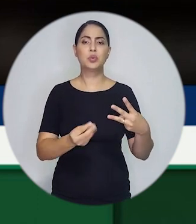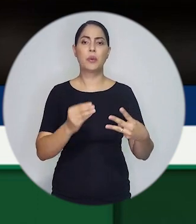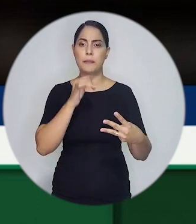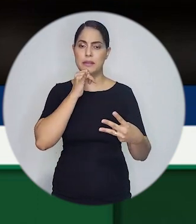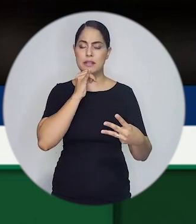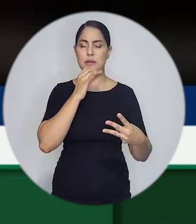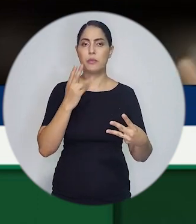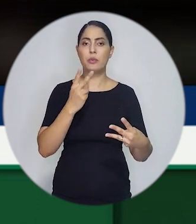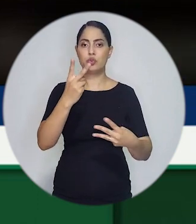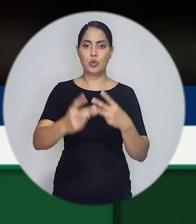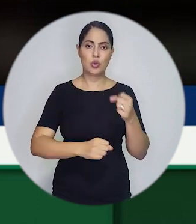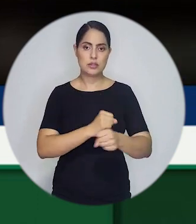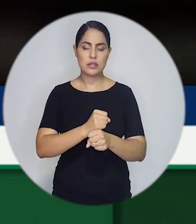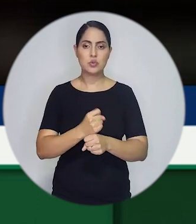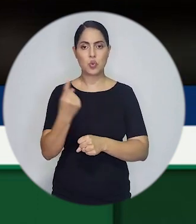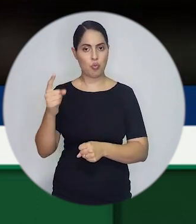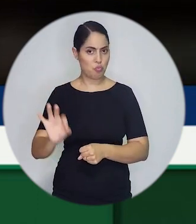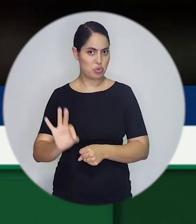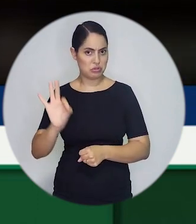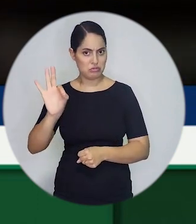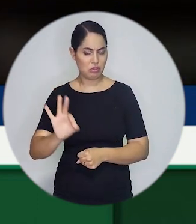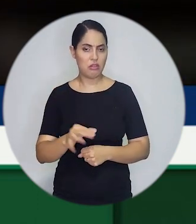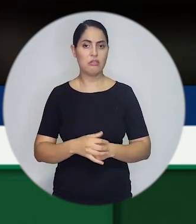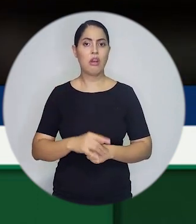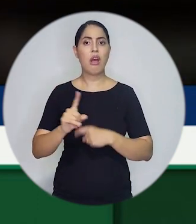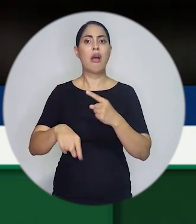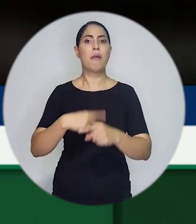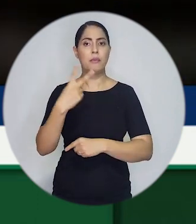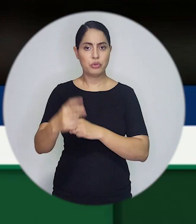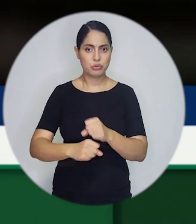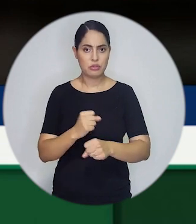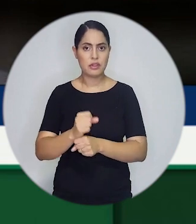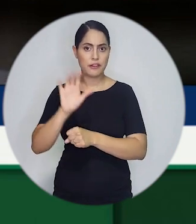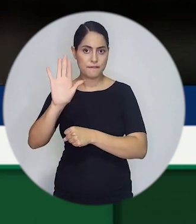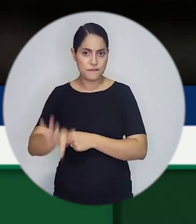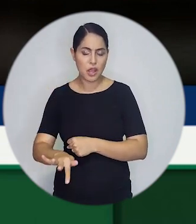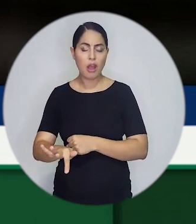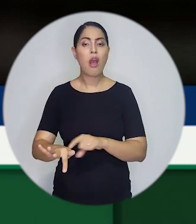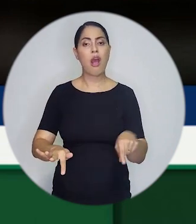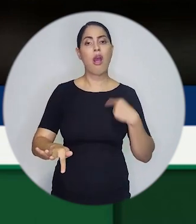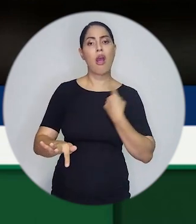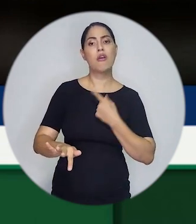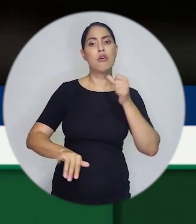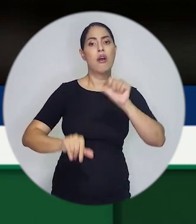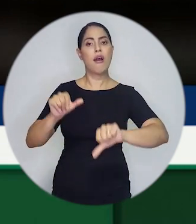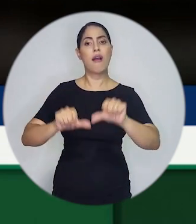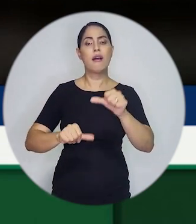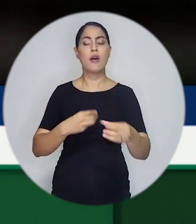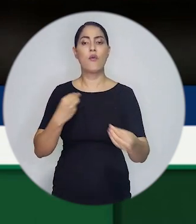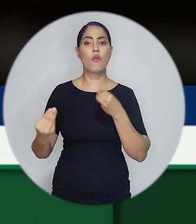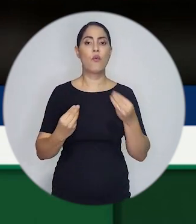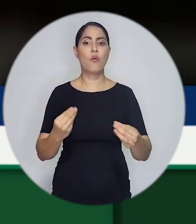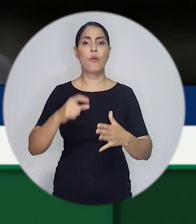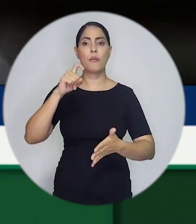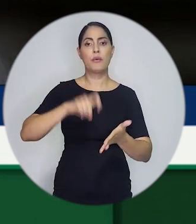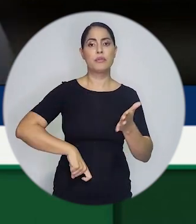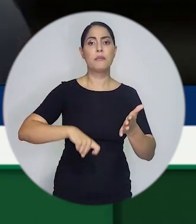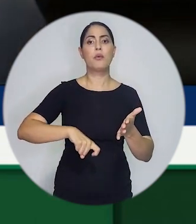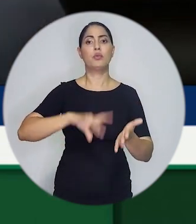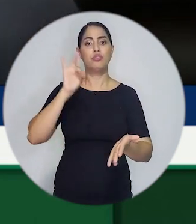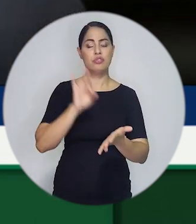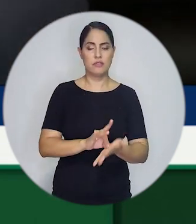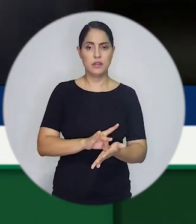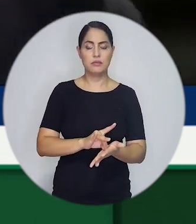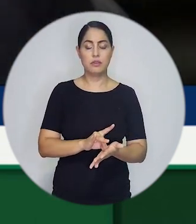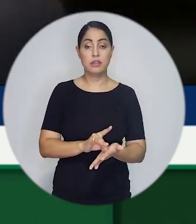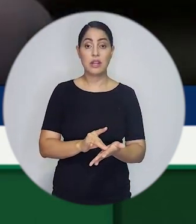simbólica. Por exemplo, de 2 anos, poderíamos ter uma alíquota de 1%, e no final desses 2 anos nós íamos ter a exata medida da